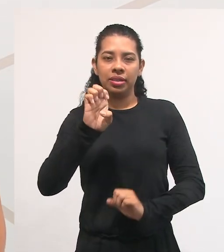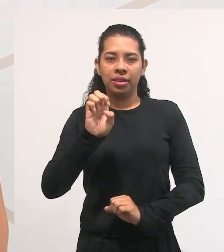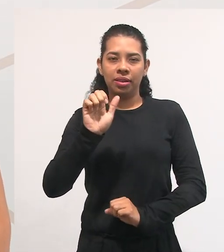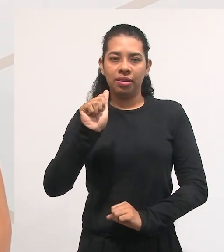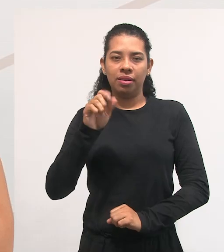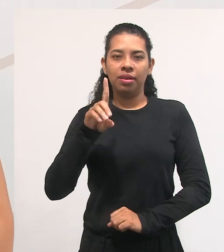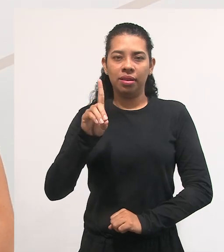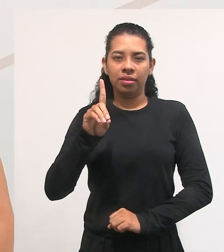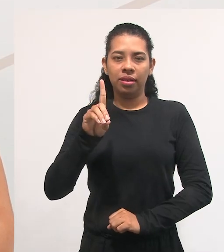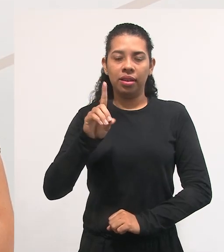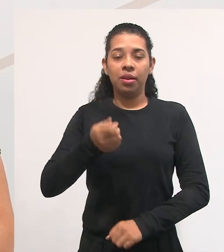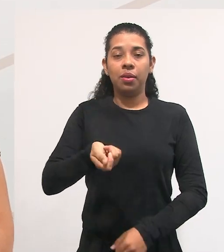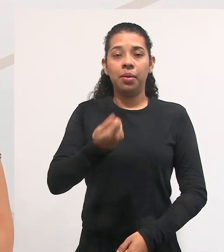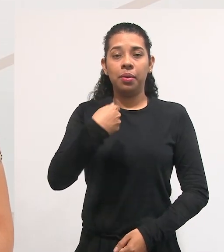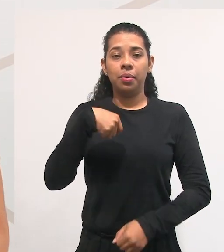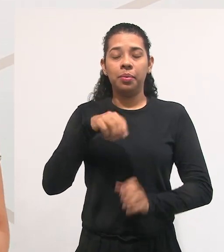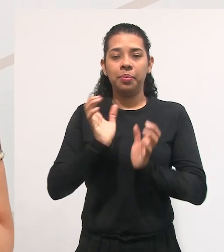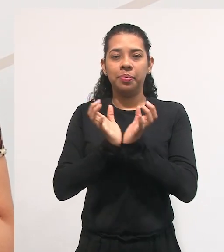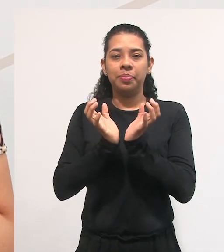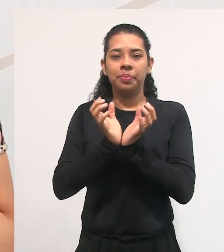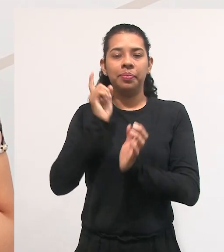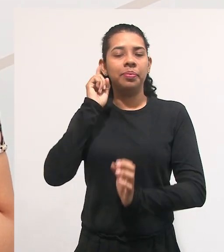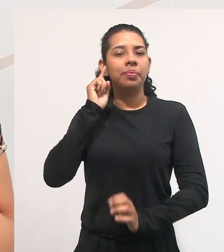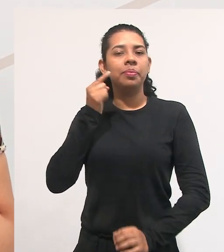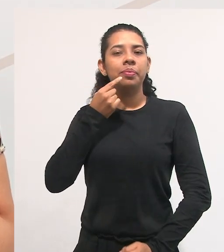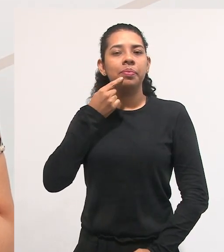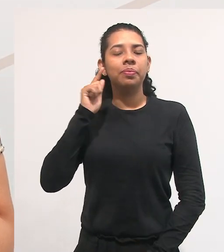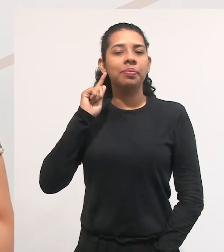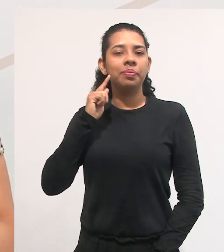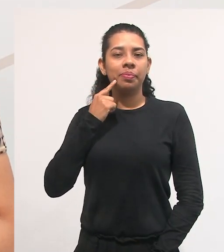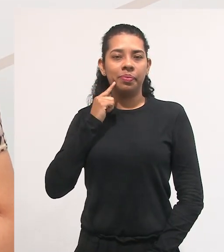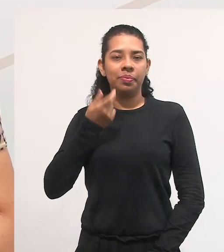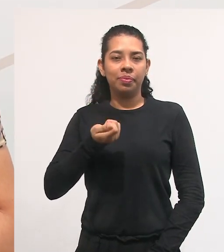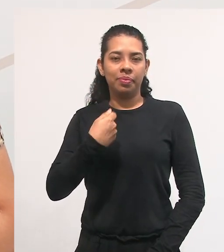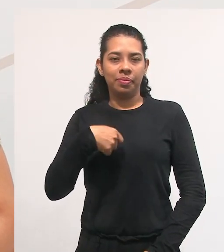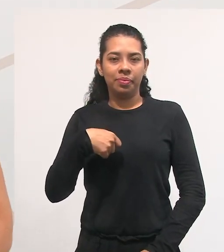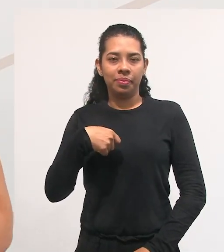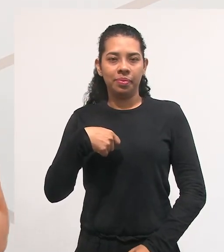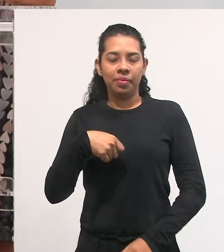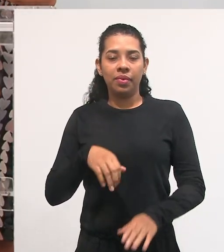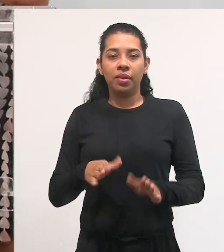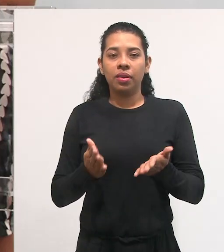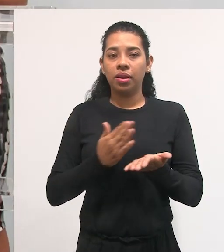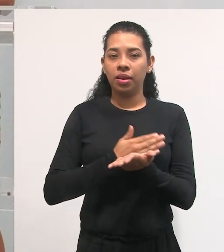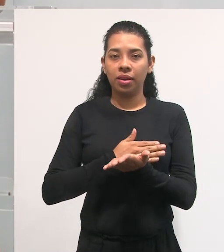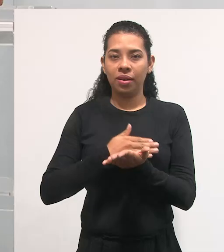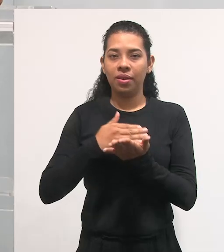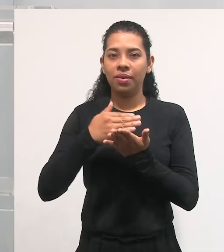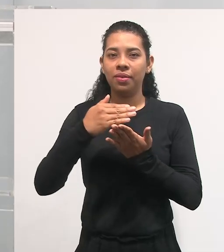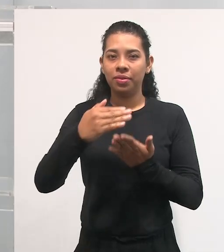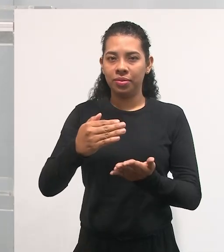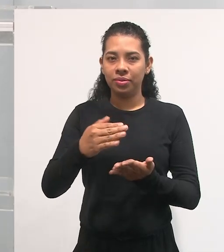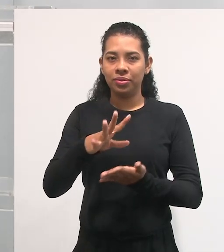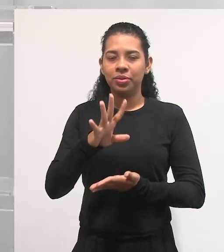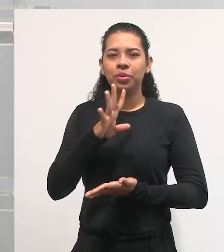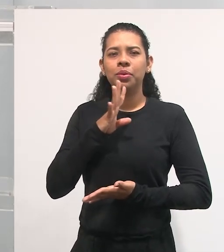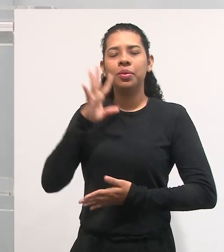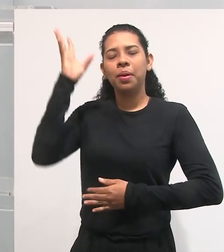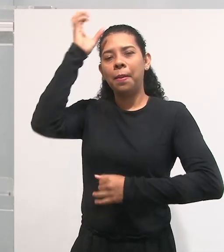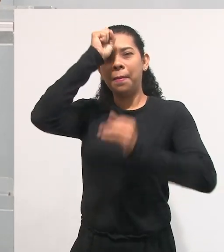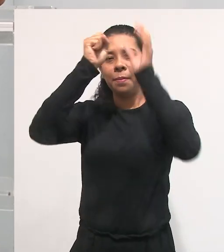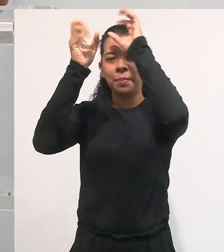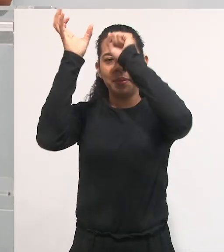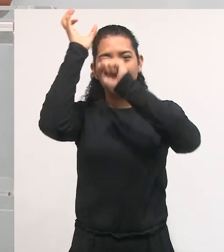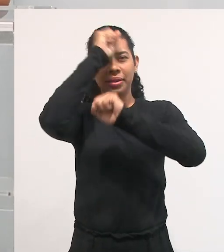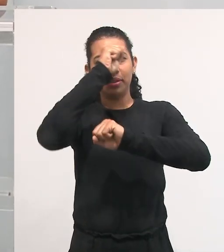cinza e o meu sinal pra comunidade surda é Anabela Então nesse Episódio a gente vai conhecer